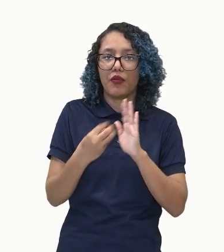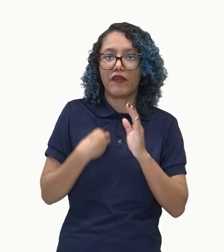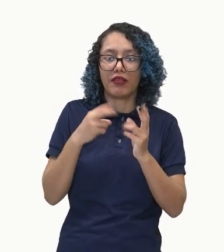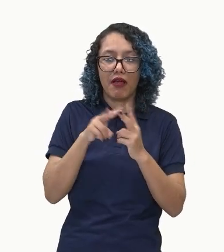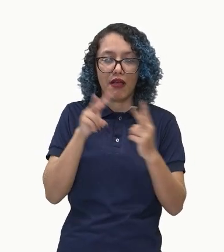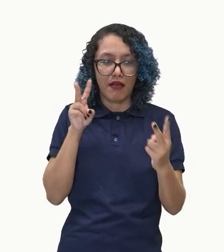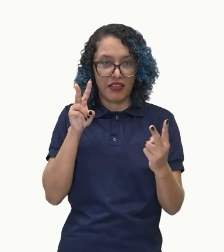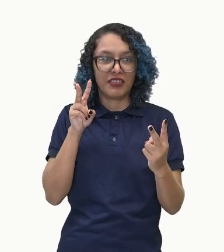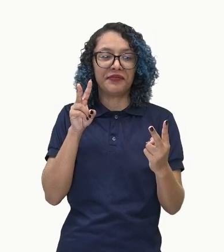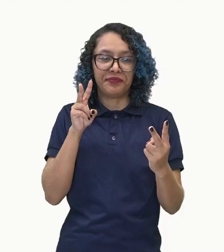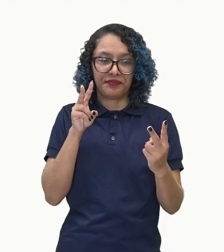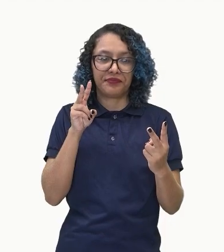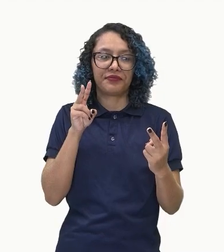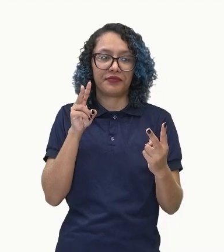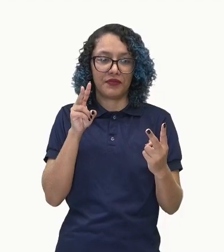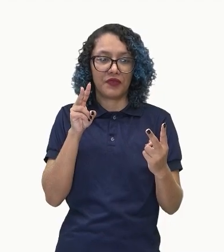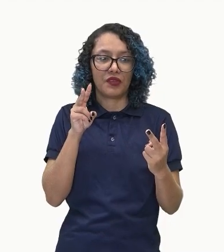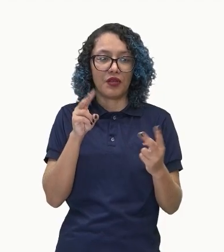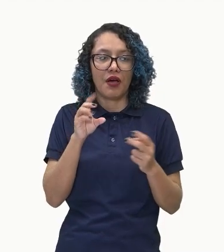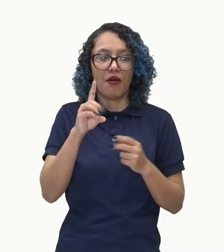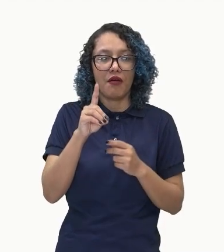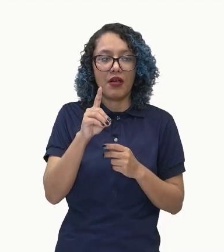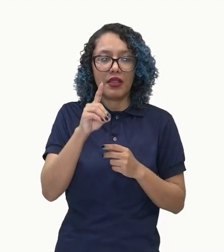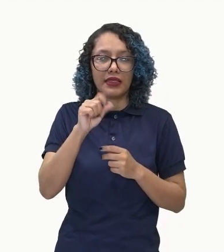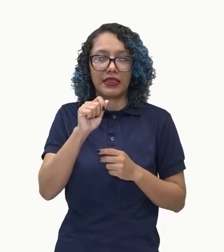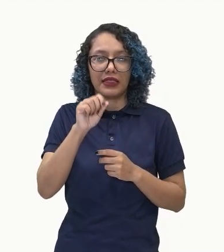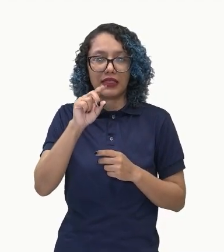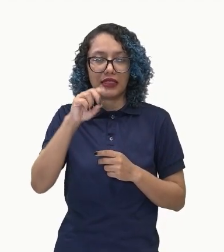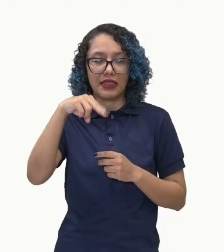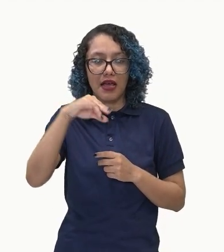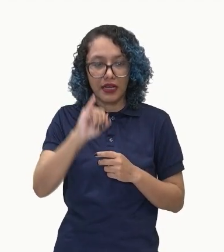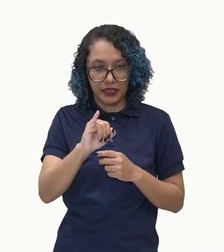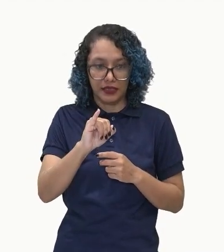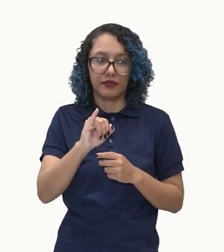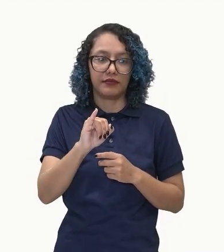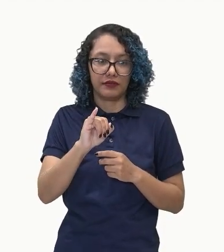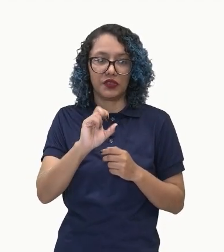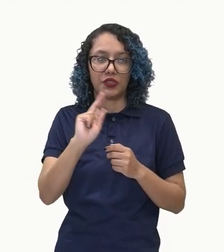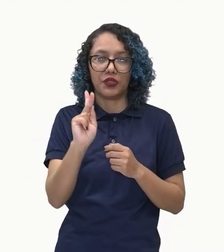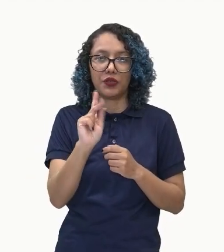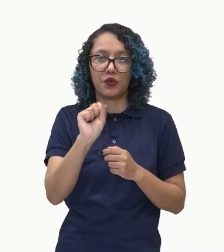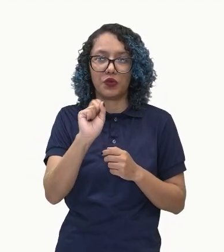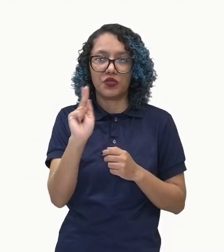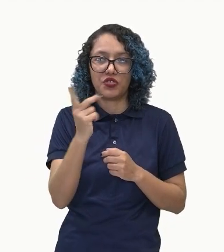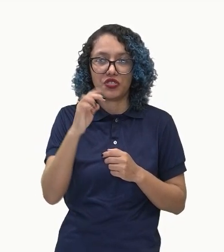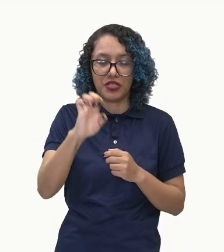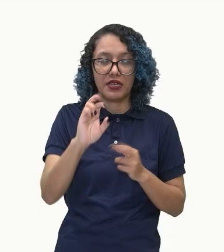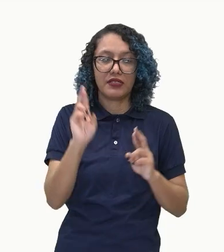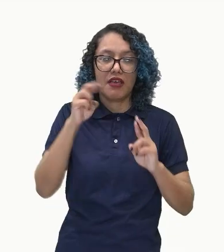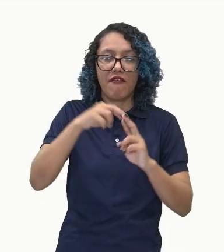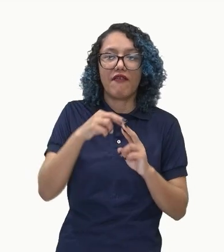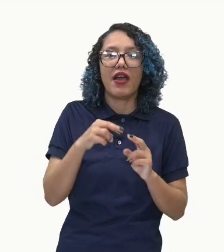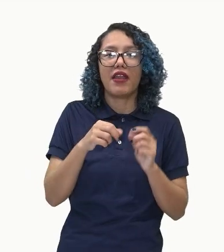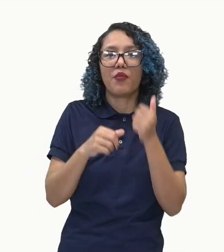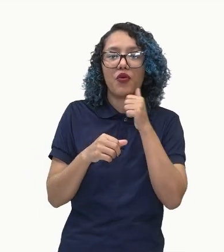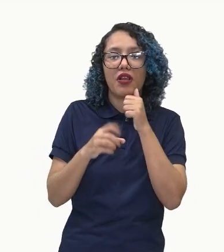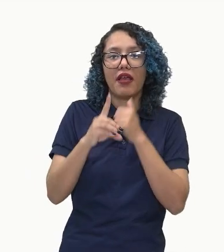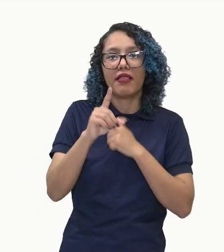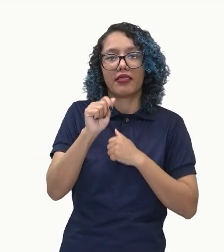she, ela. Danny is a virtual reality designer. A Danny, né? A Dani é uma desenvolvedora